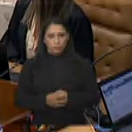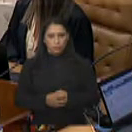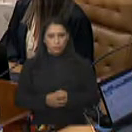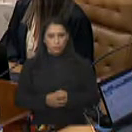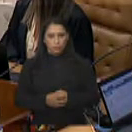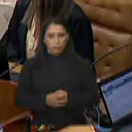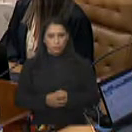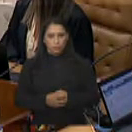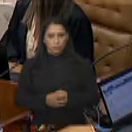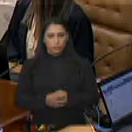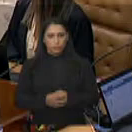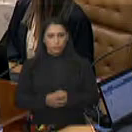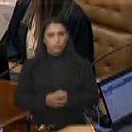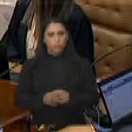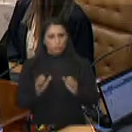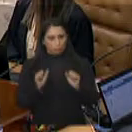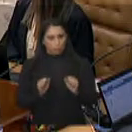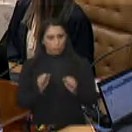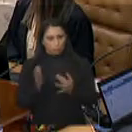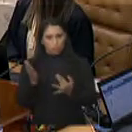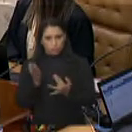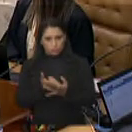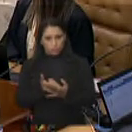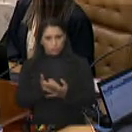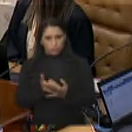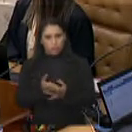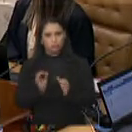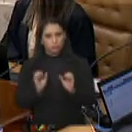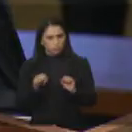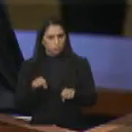de repartir? Sim, posso. Tá bom.